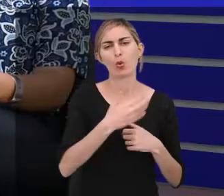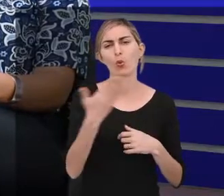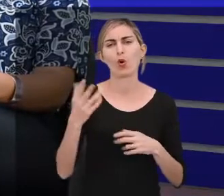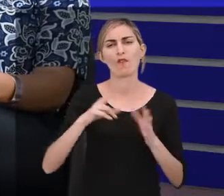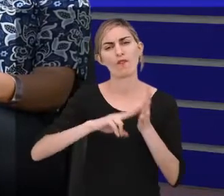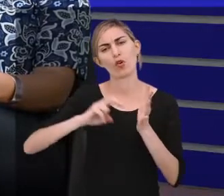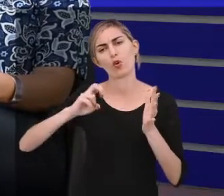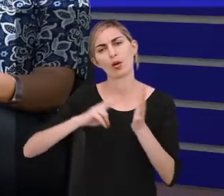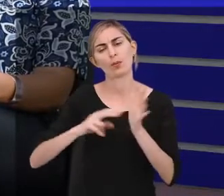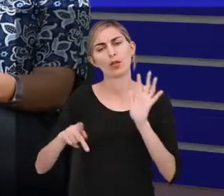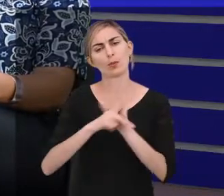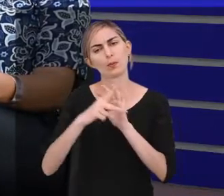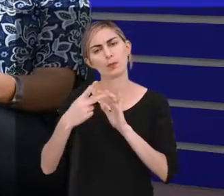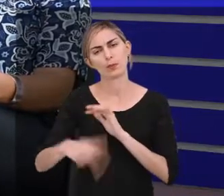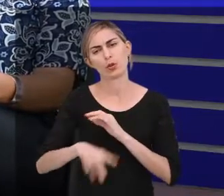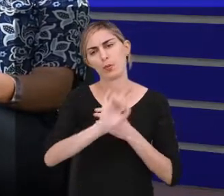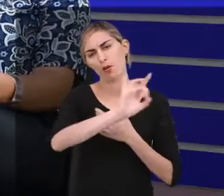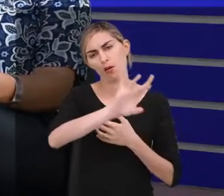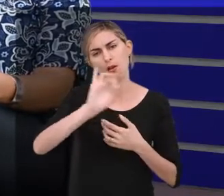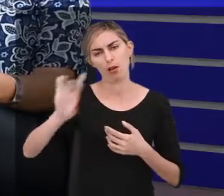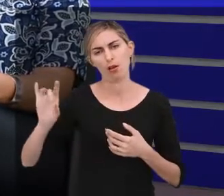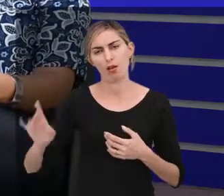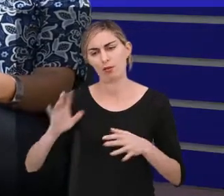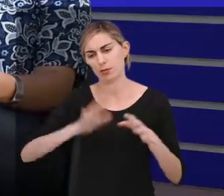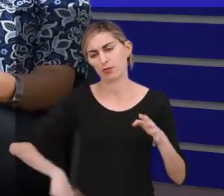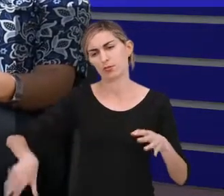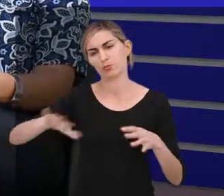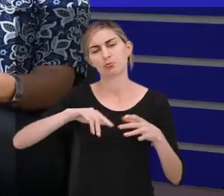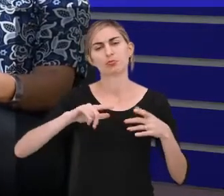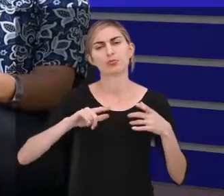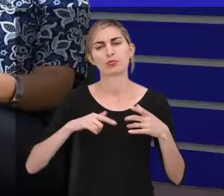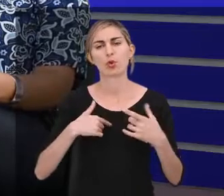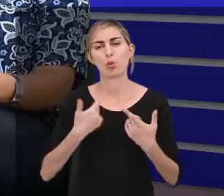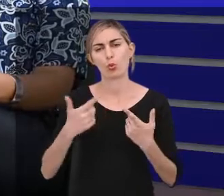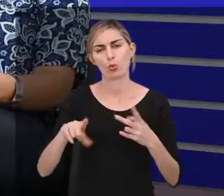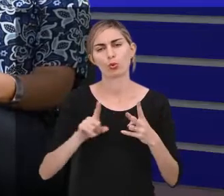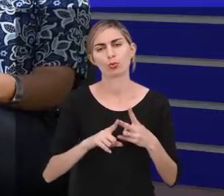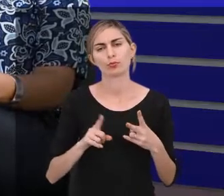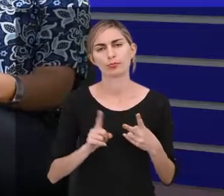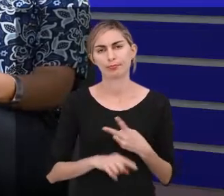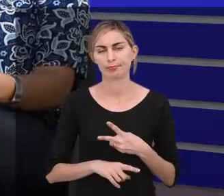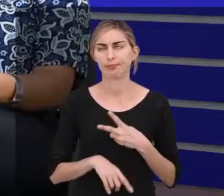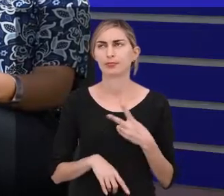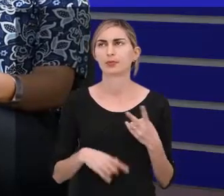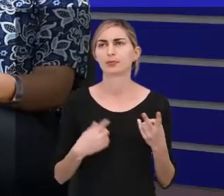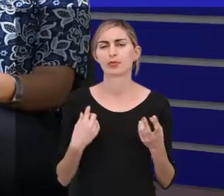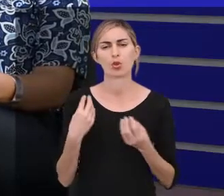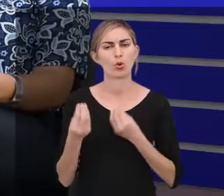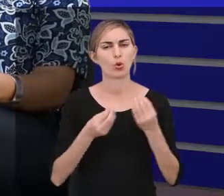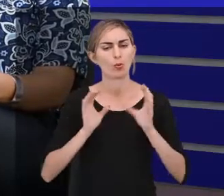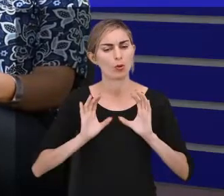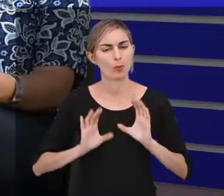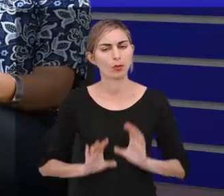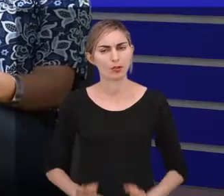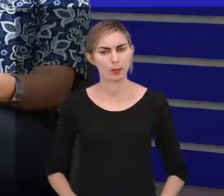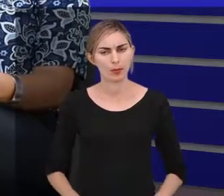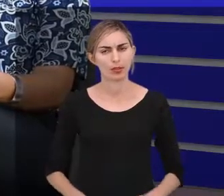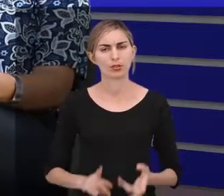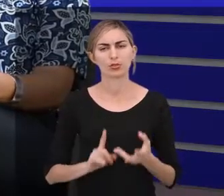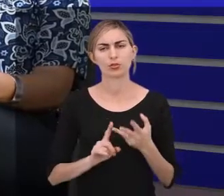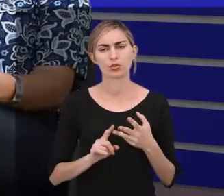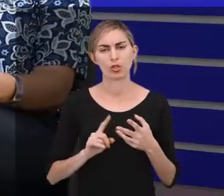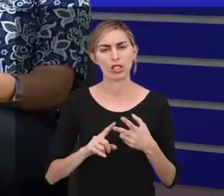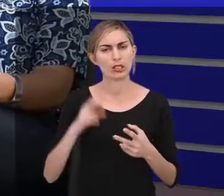o vocabulário específico para cada situação ambiente, né? Outro ponto seria a questão comportamental, né? A